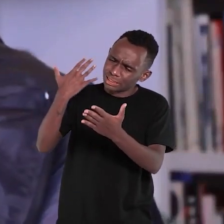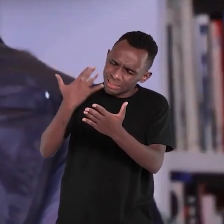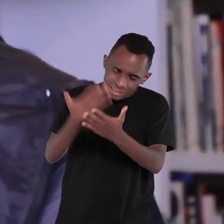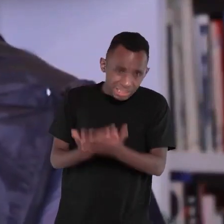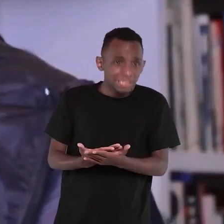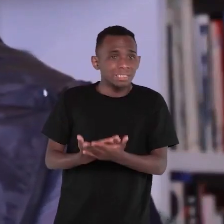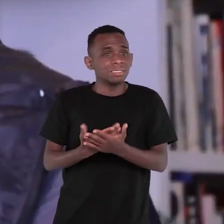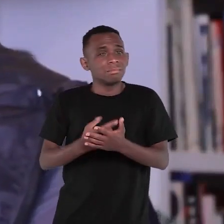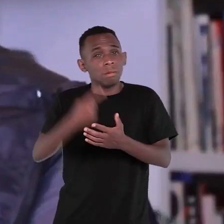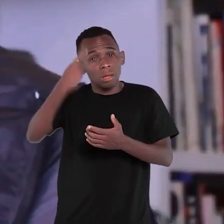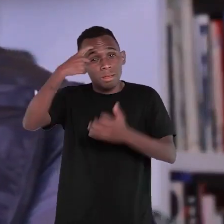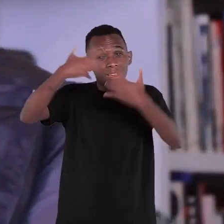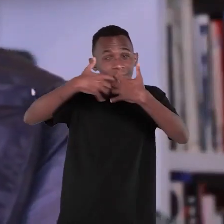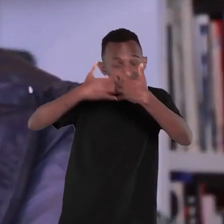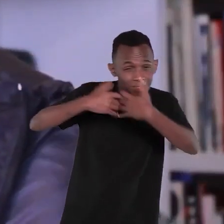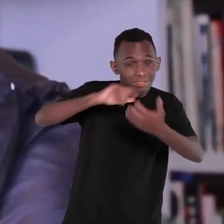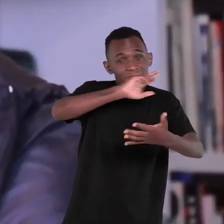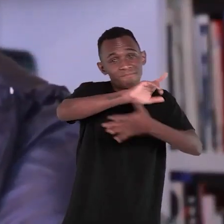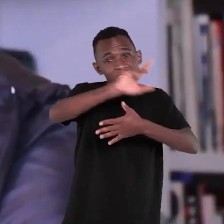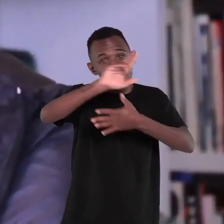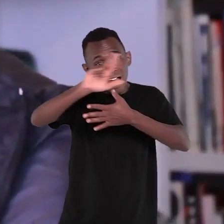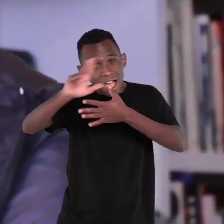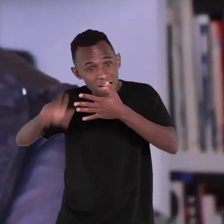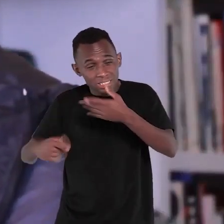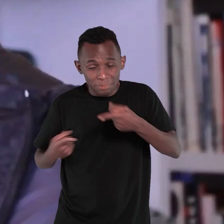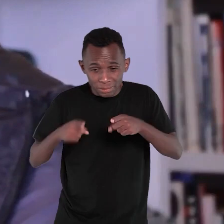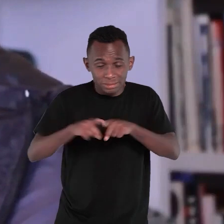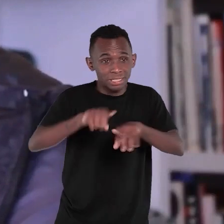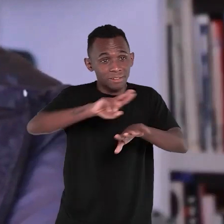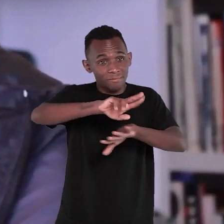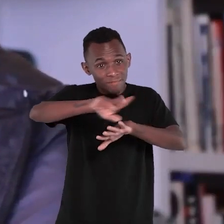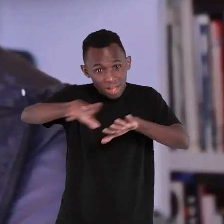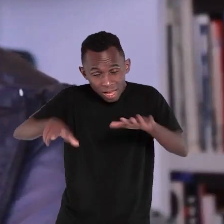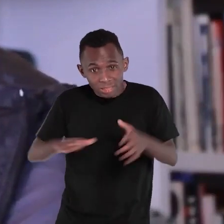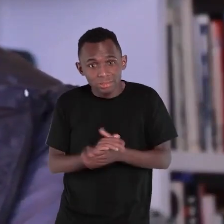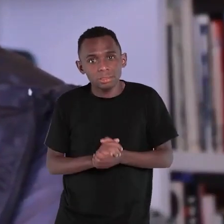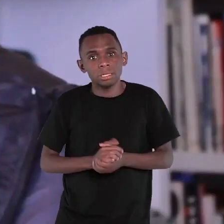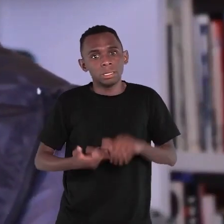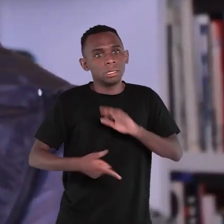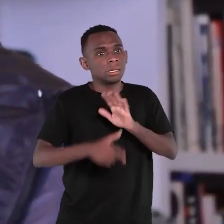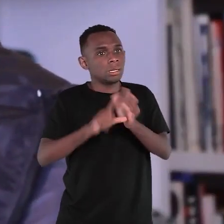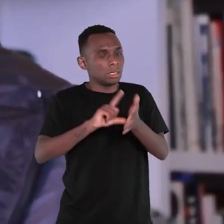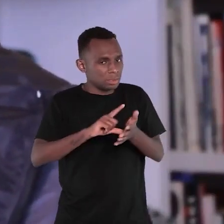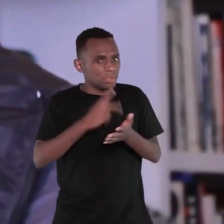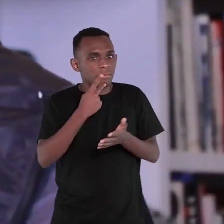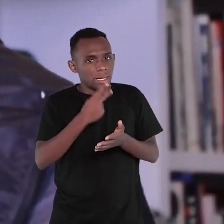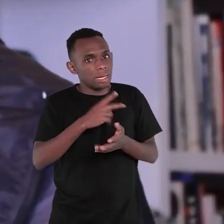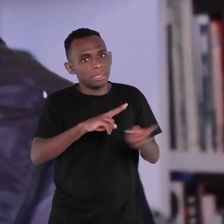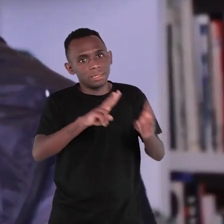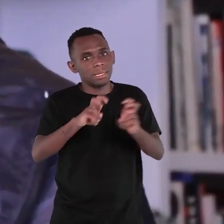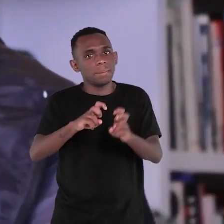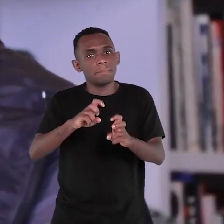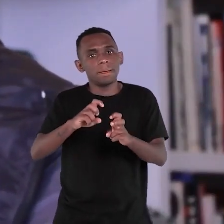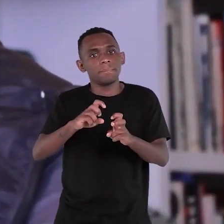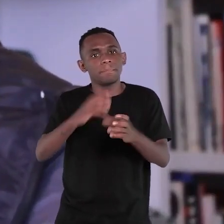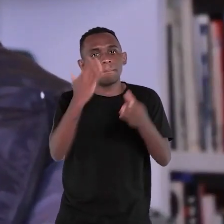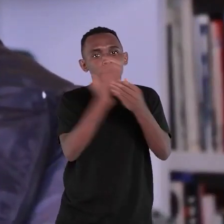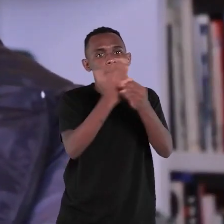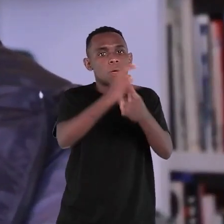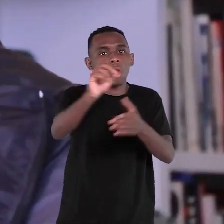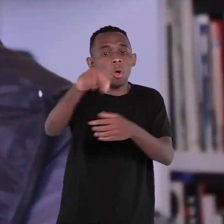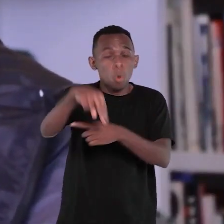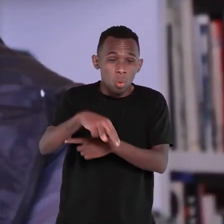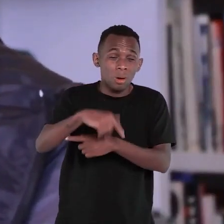custou muitas mentes e pensamentos. É importante dizer isso antes de apresentar a Biblion, porque foi